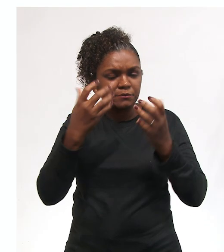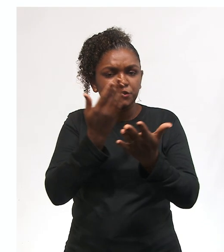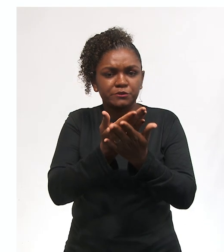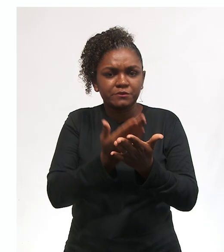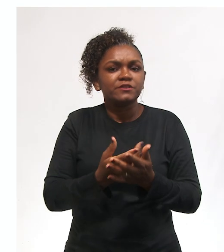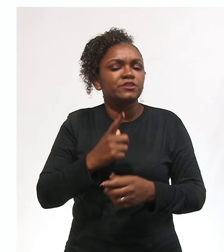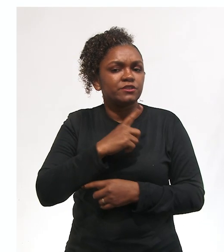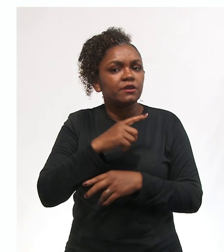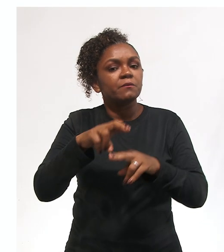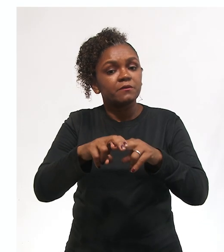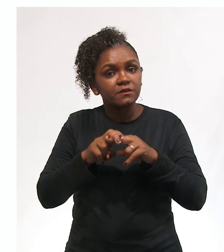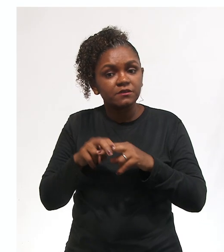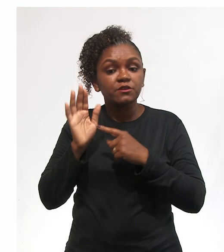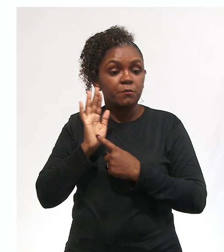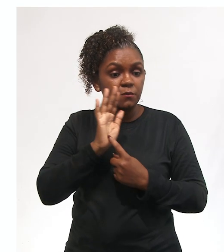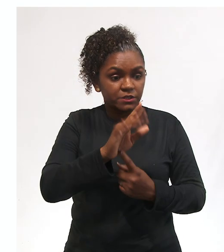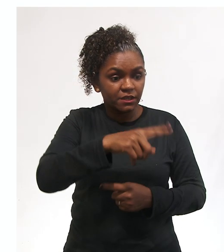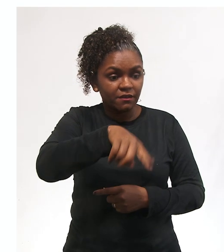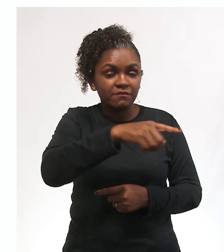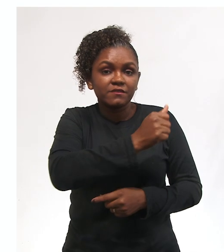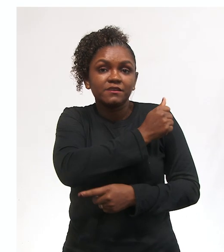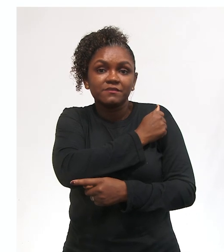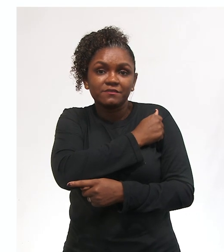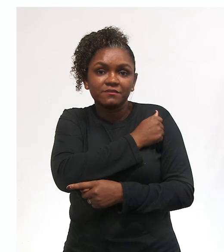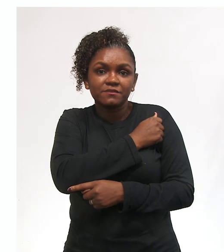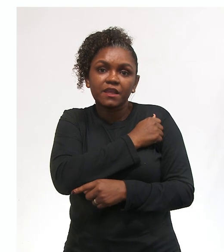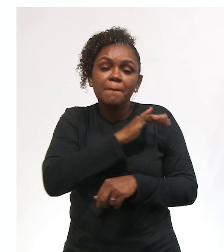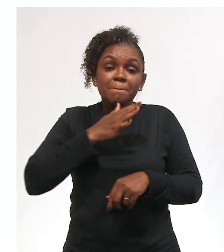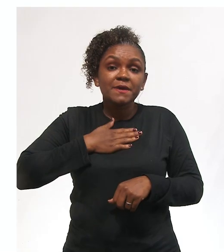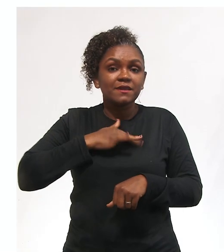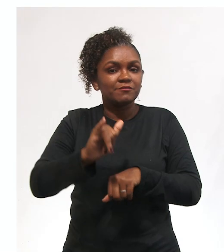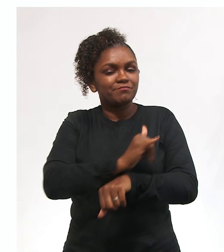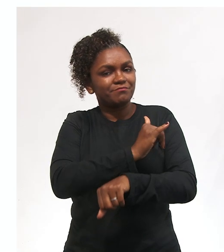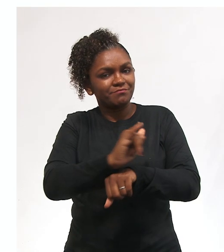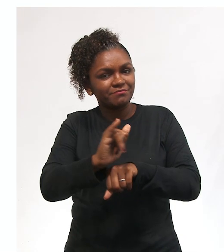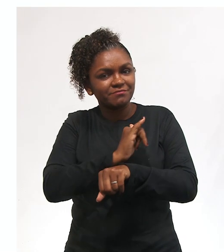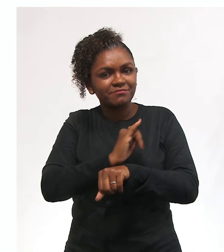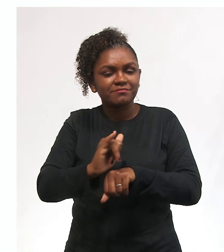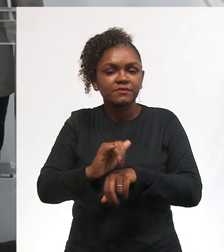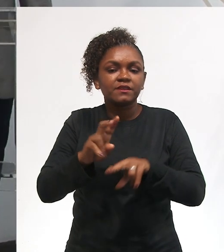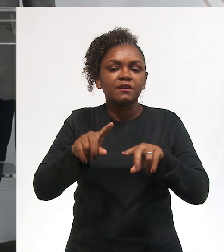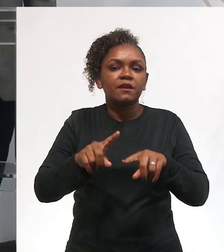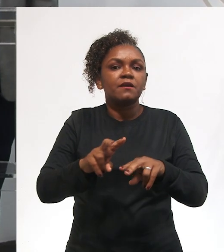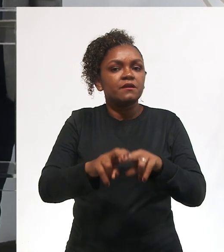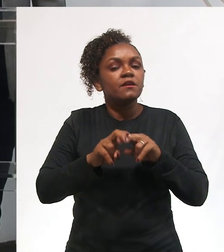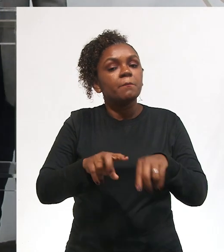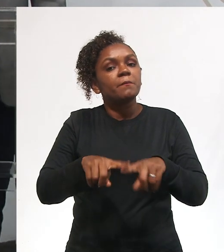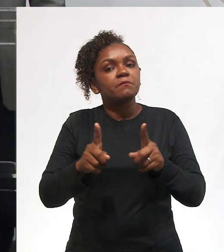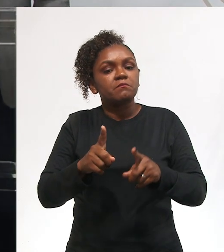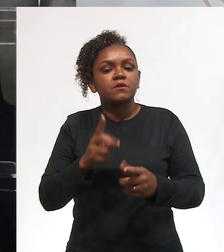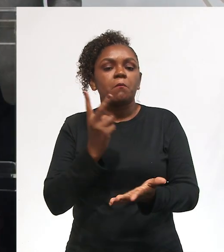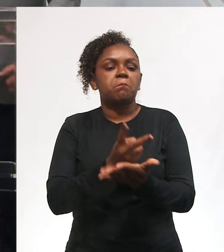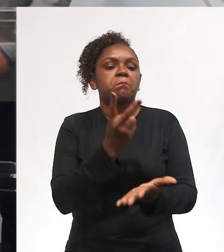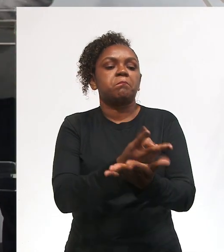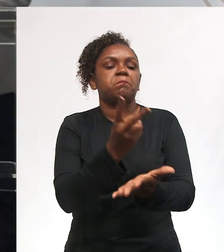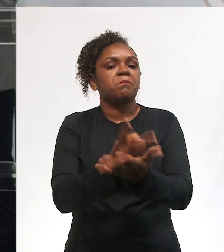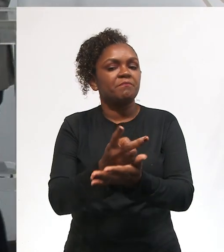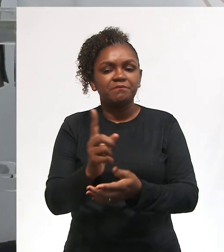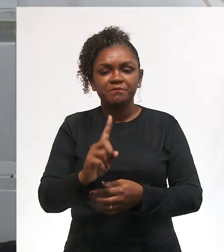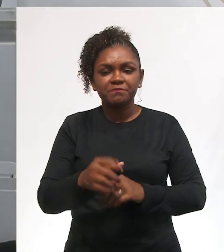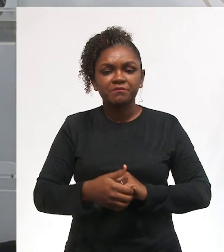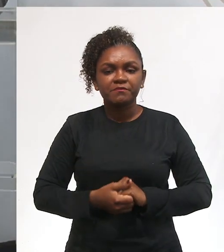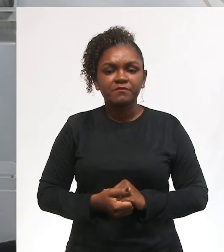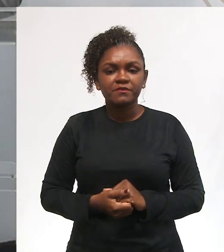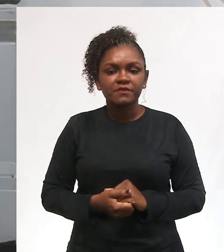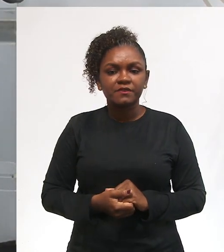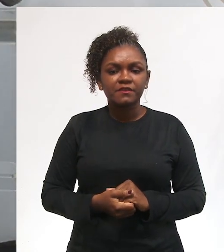então eu trazia isso, né? E essas eram as minhas estratégias. Então nem sempre eu repetia, porque quando o aluno já chegava, já falava, e